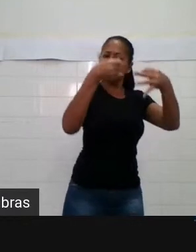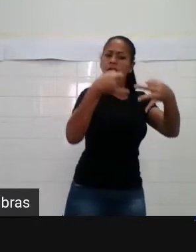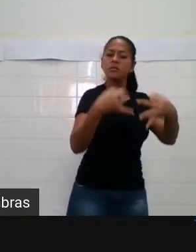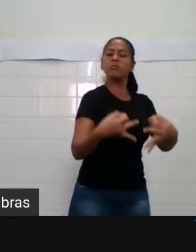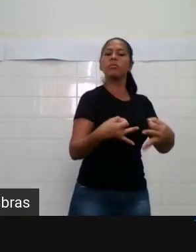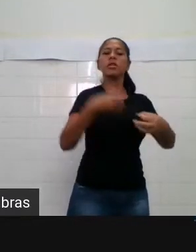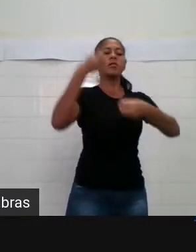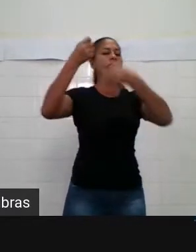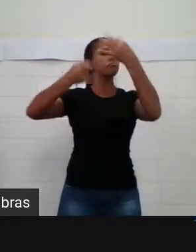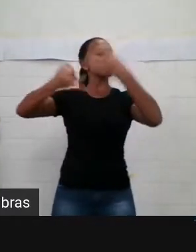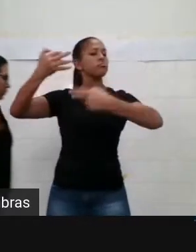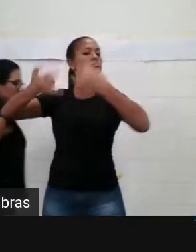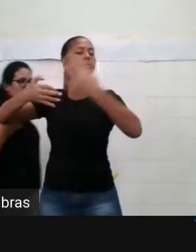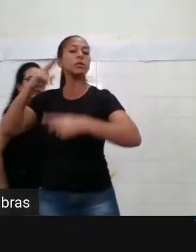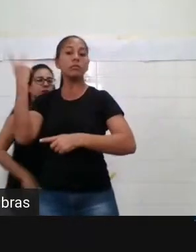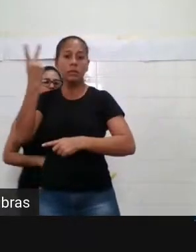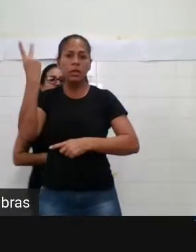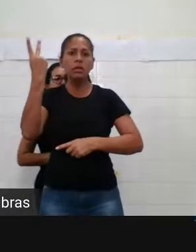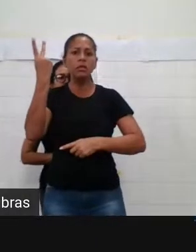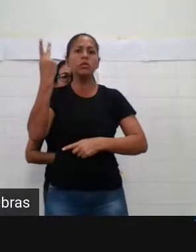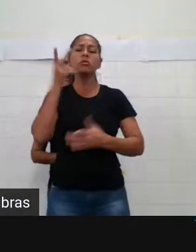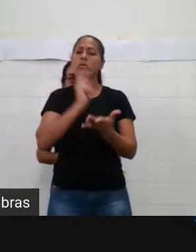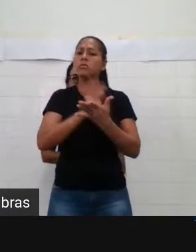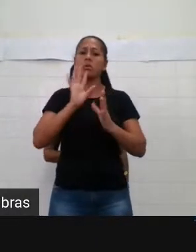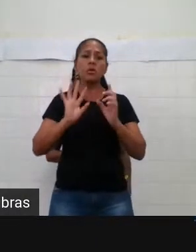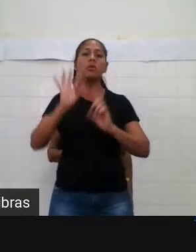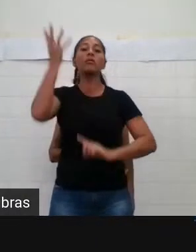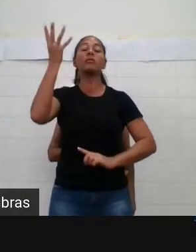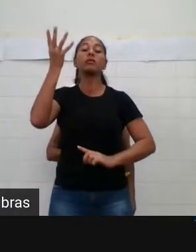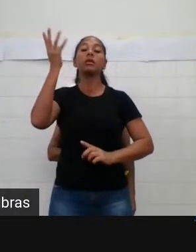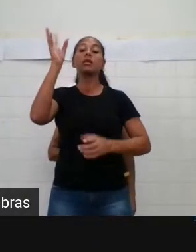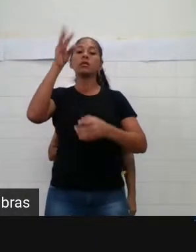inclusive, histórias que se remetem